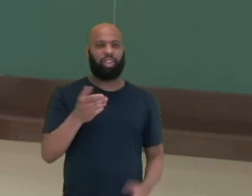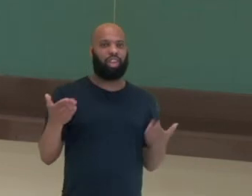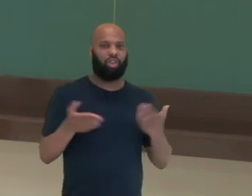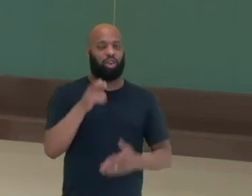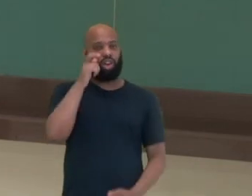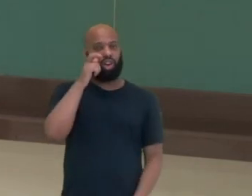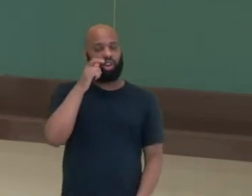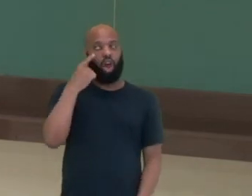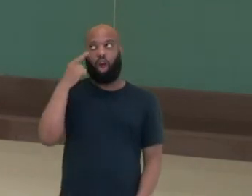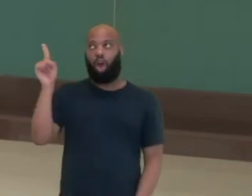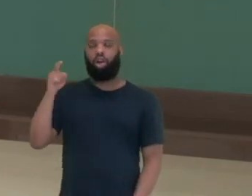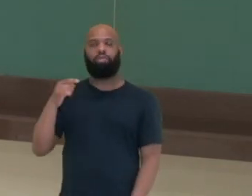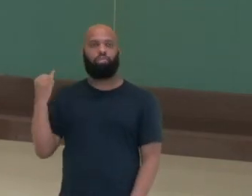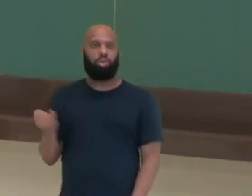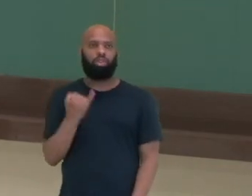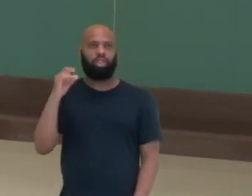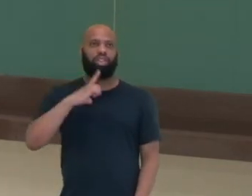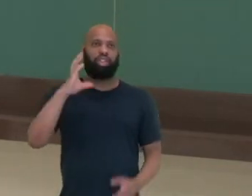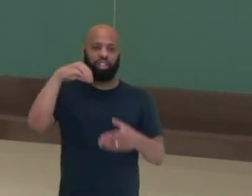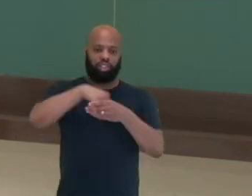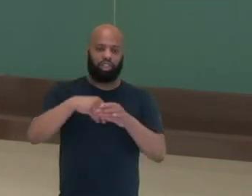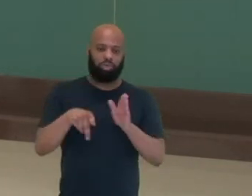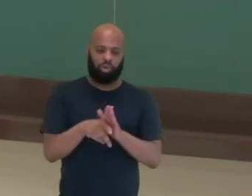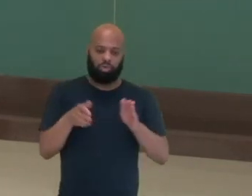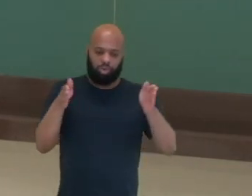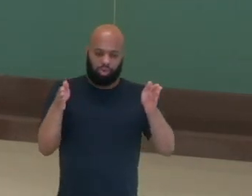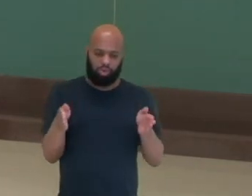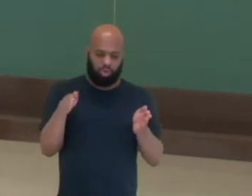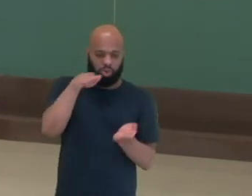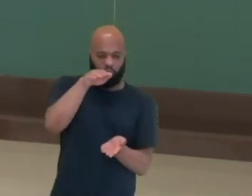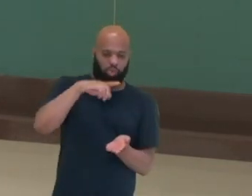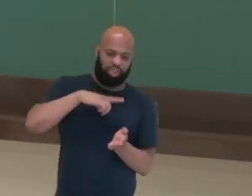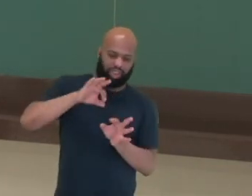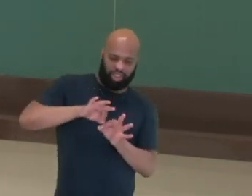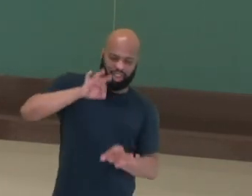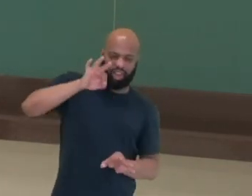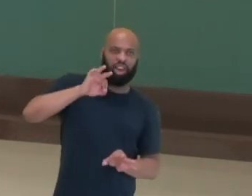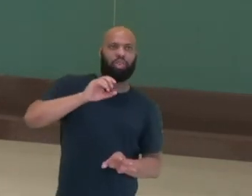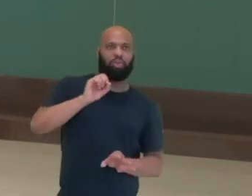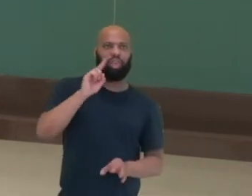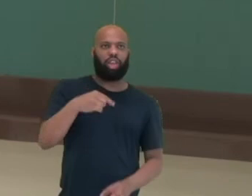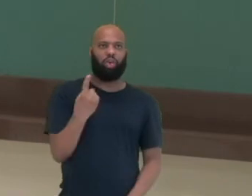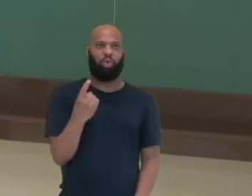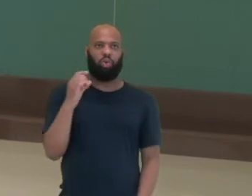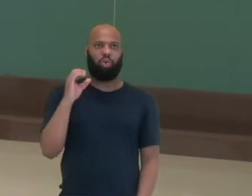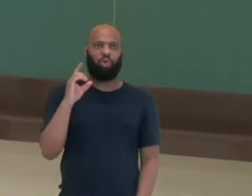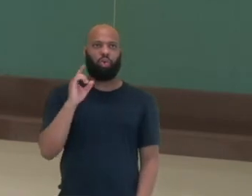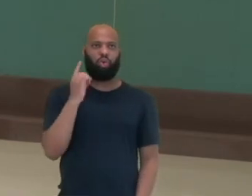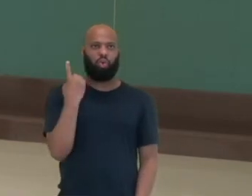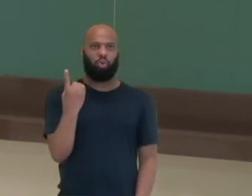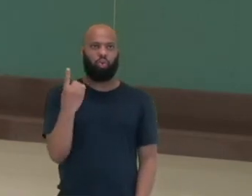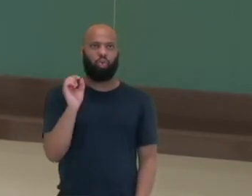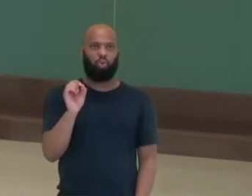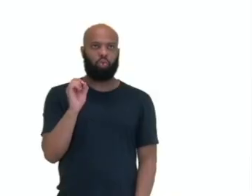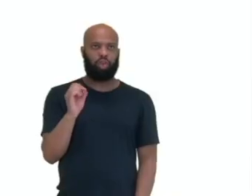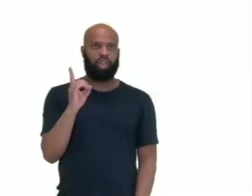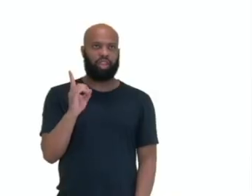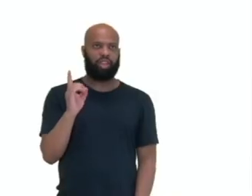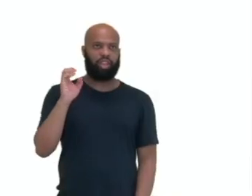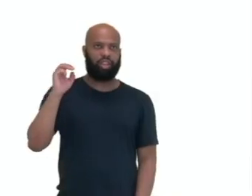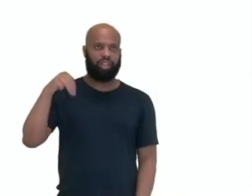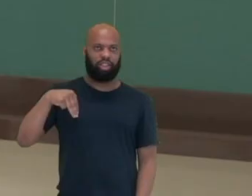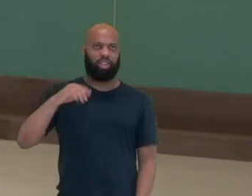bem importante aqui, ó, que dentro de um cubo com arestas ali, né, medindo um decímetro, tá? Ou seja,